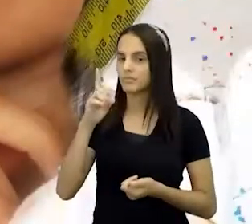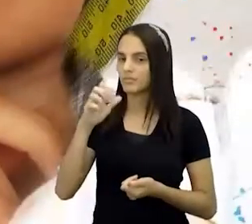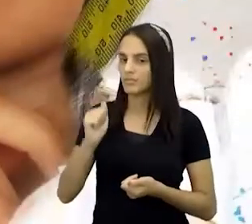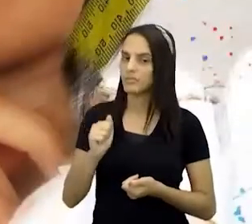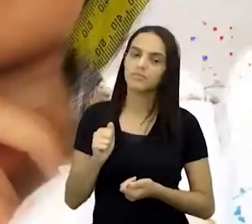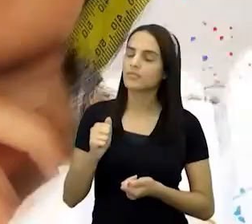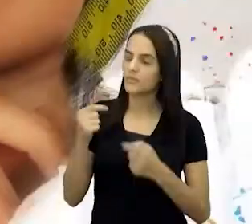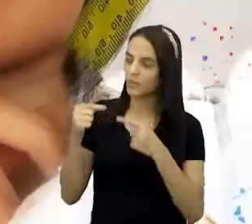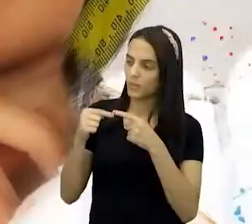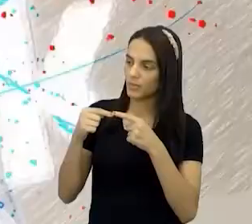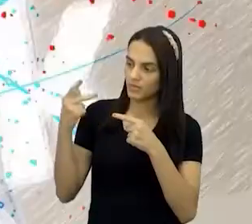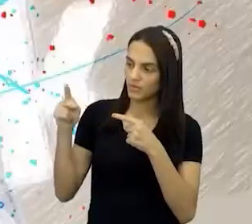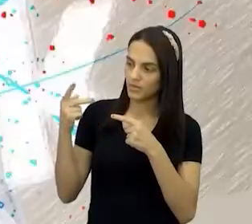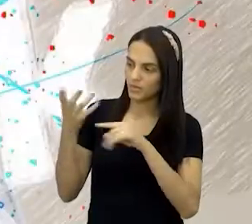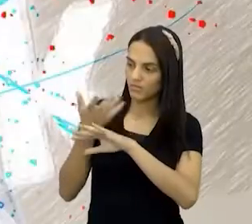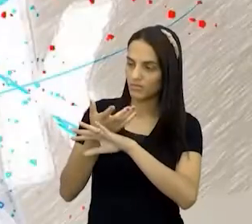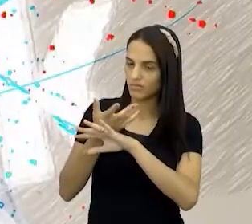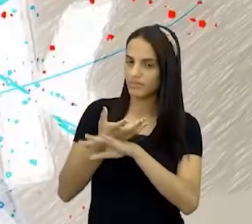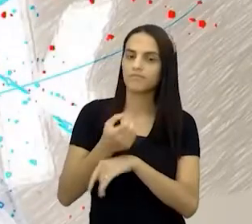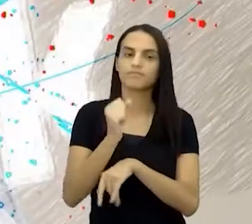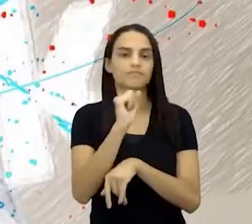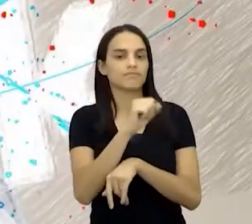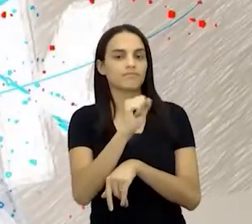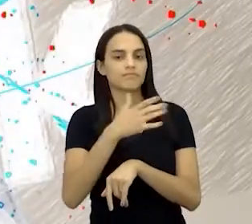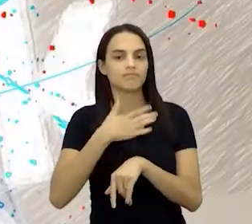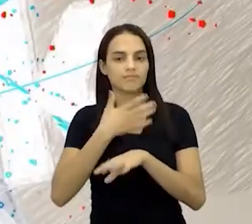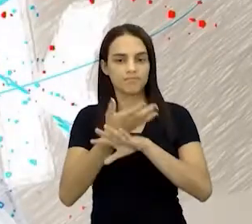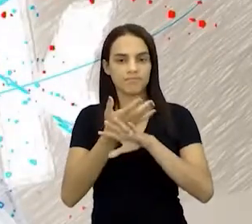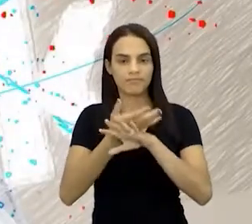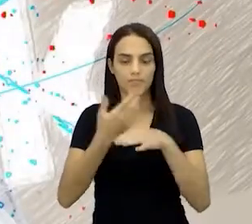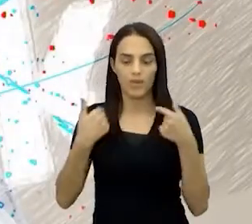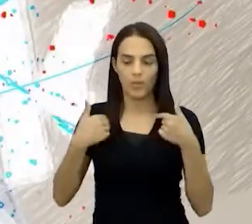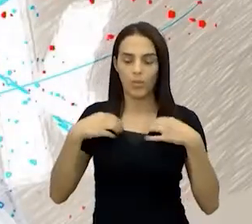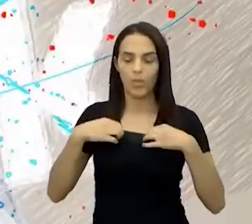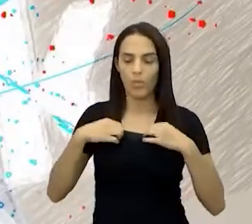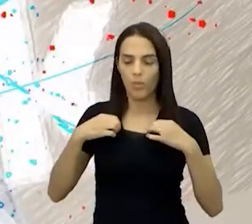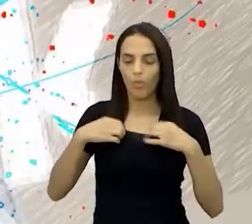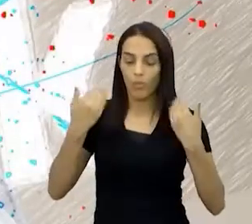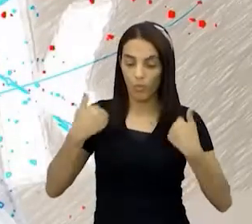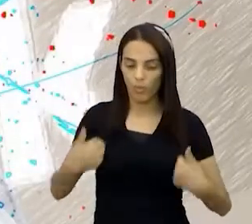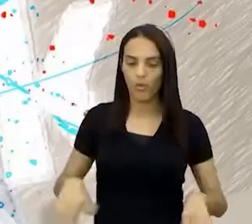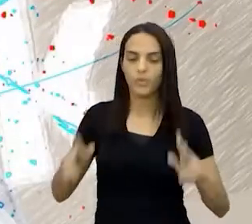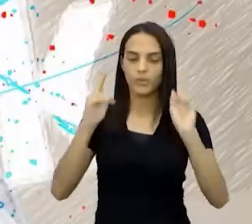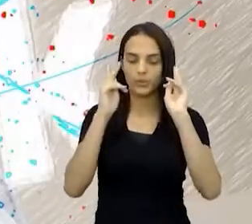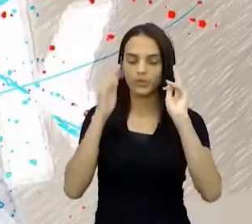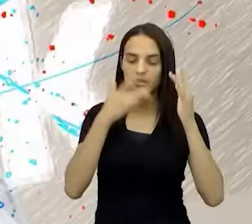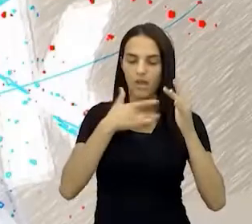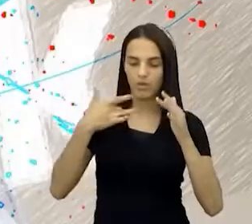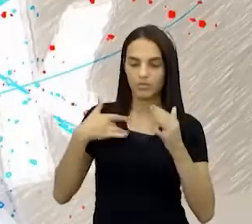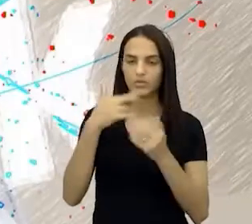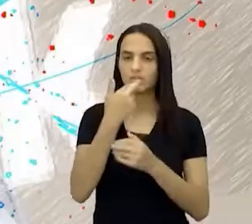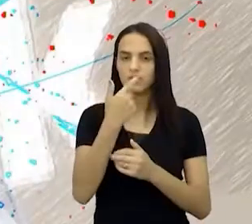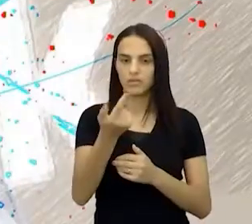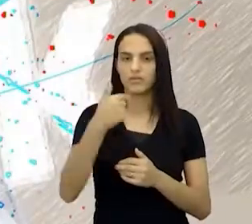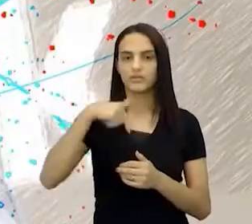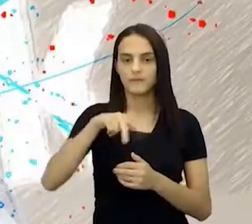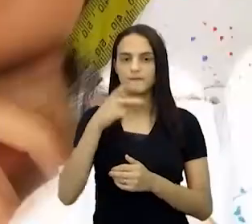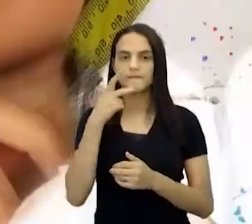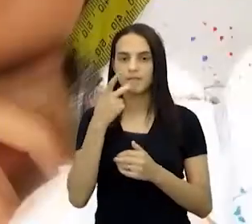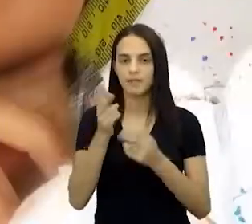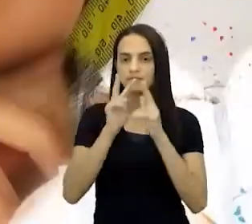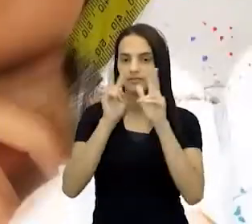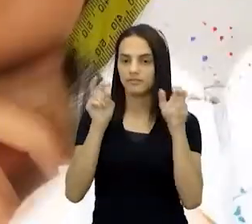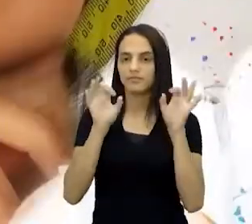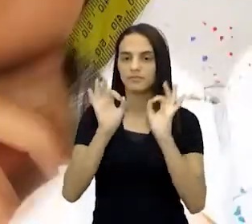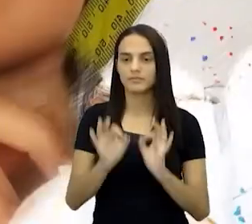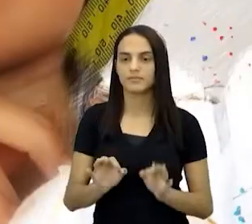aí com o seu componente? Tem, o meu componente é o Corpo, Saúde e Linguagens, e a gente fala muito da linguagem do corpo dentro da performance.